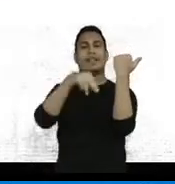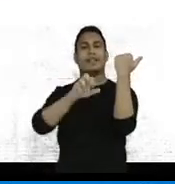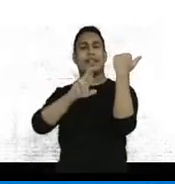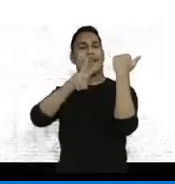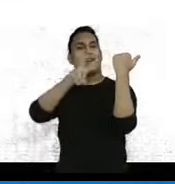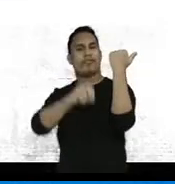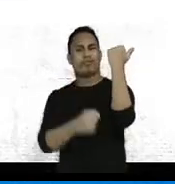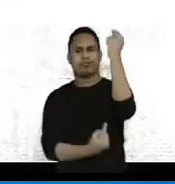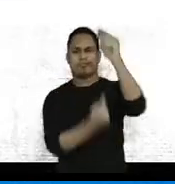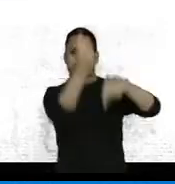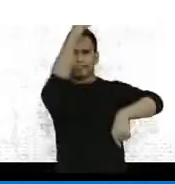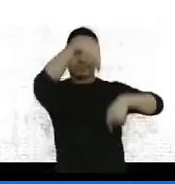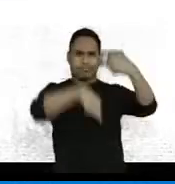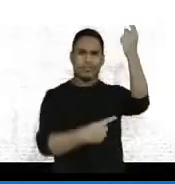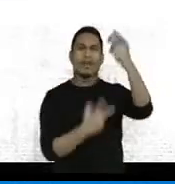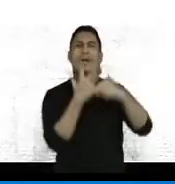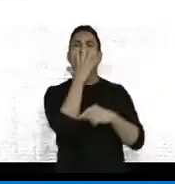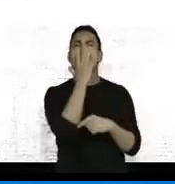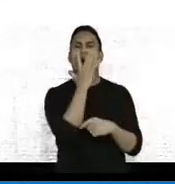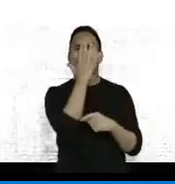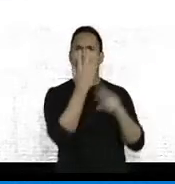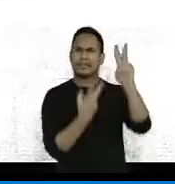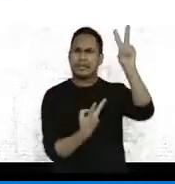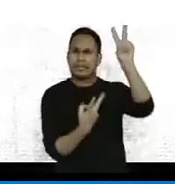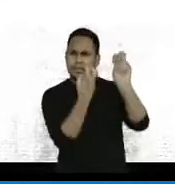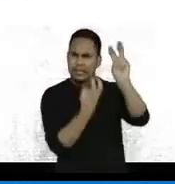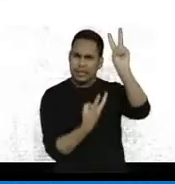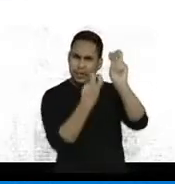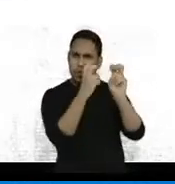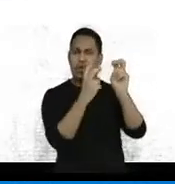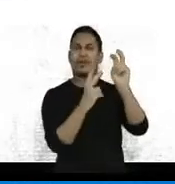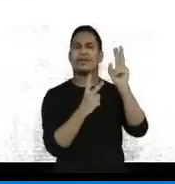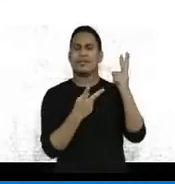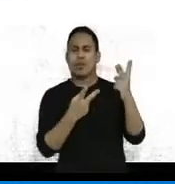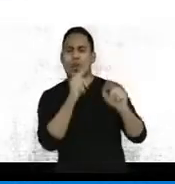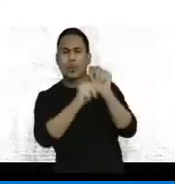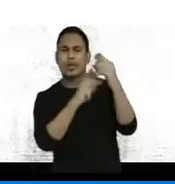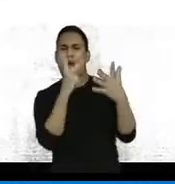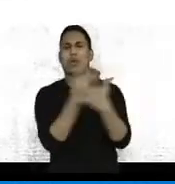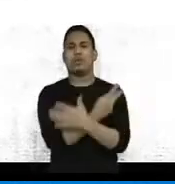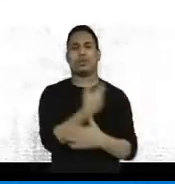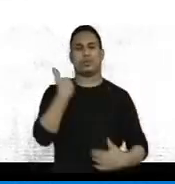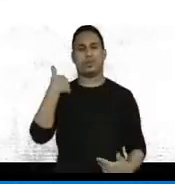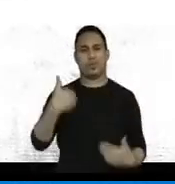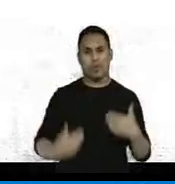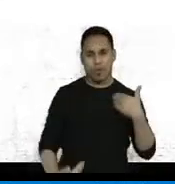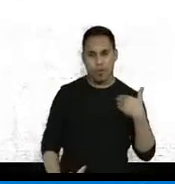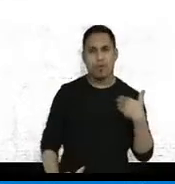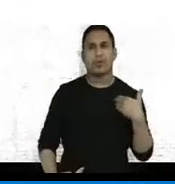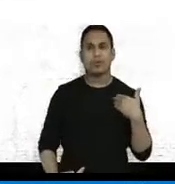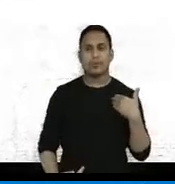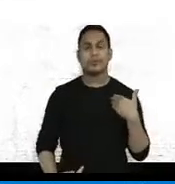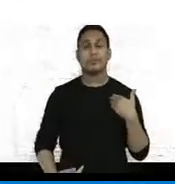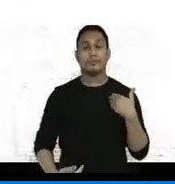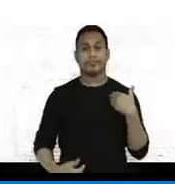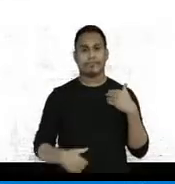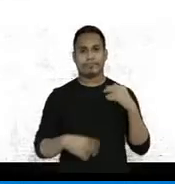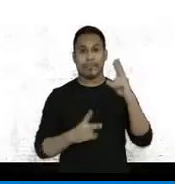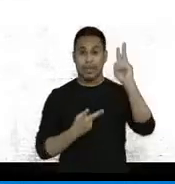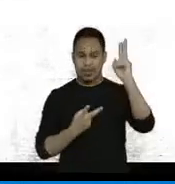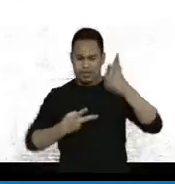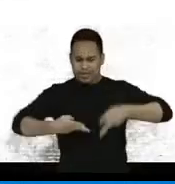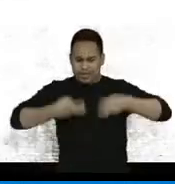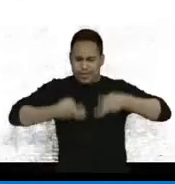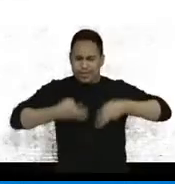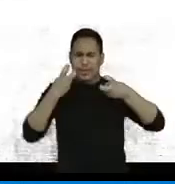que percebem o que está acontecendo com a minha região. E esses sensores, eles são estimulados.